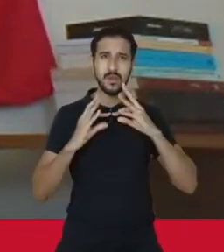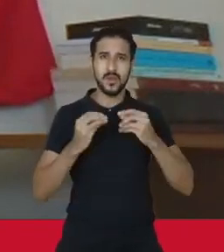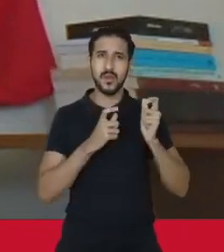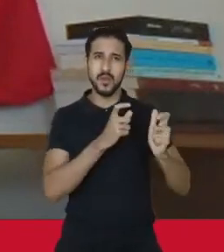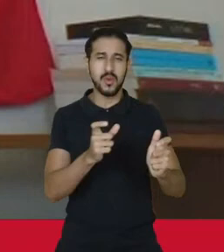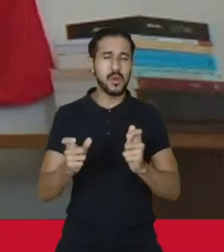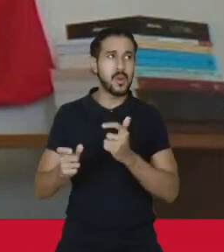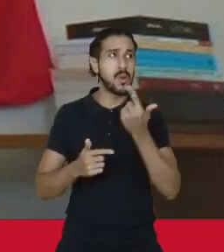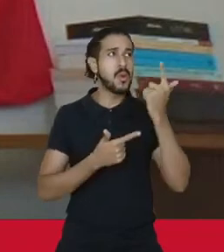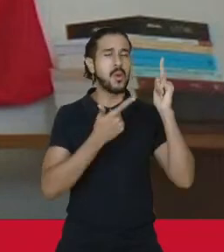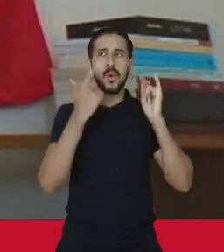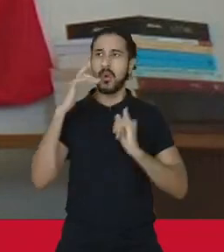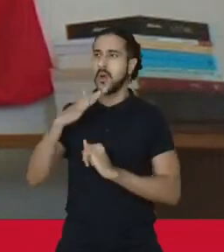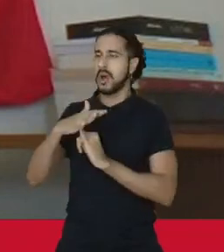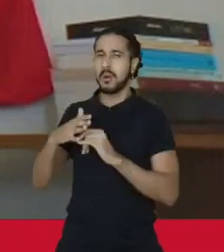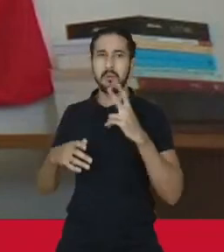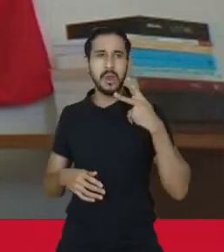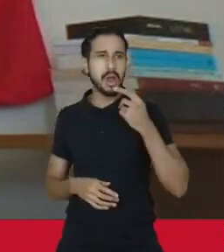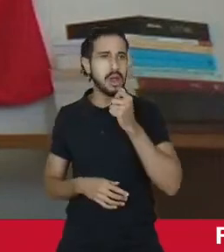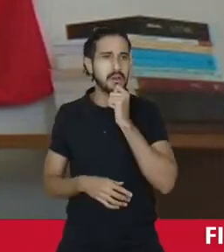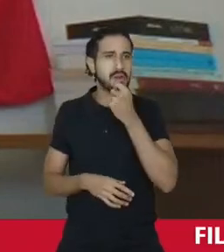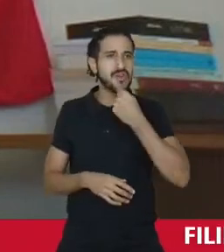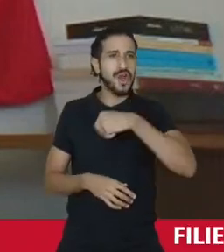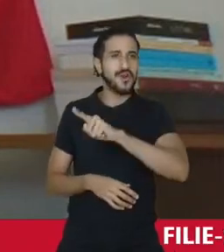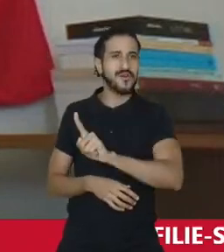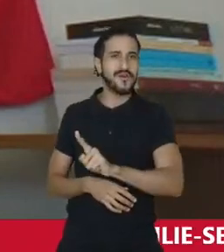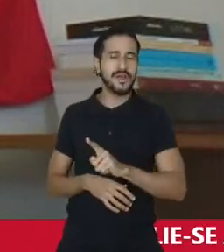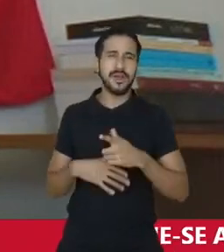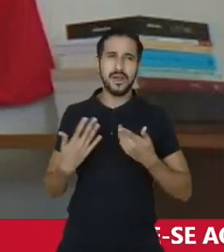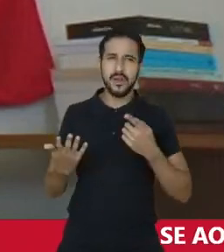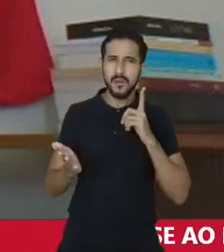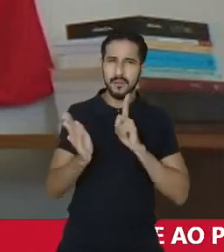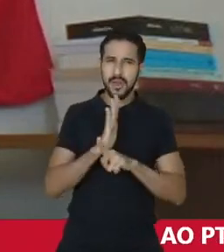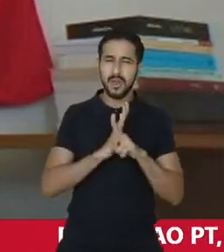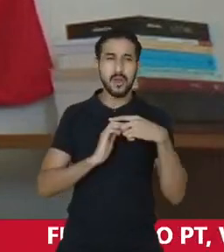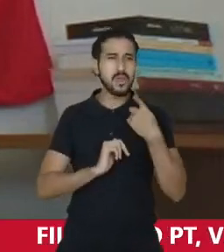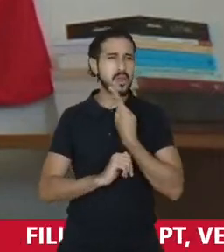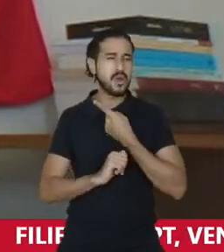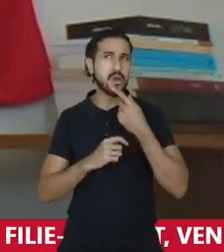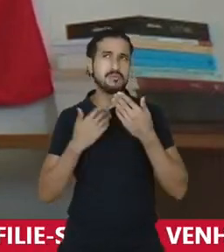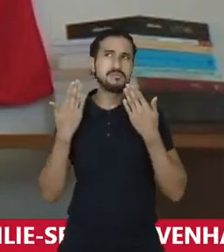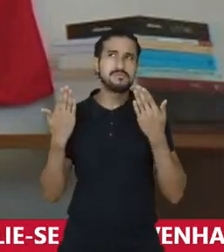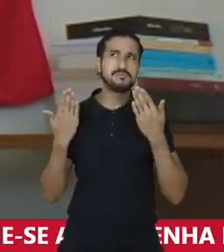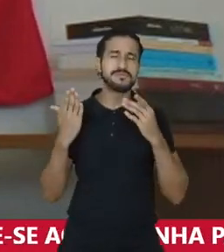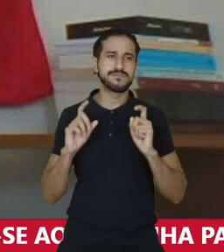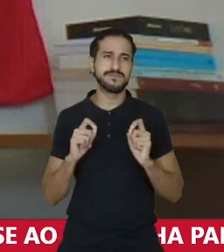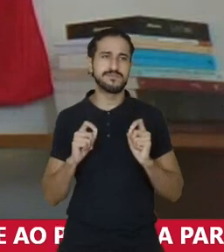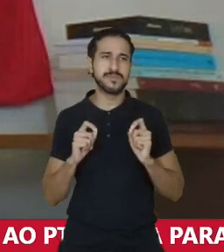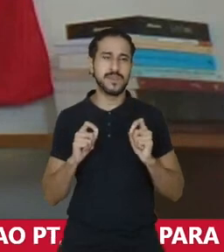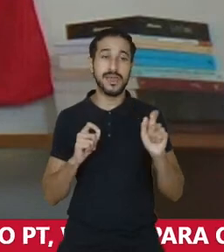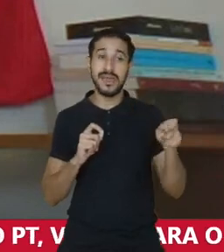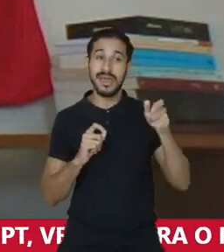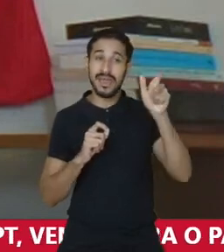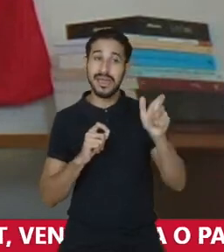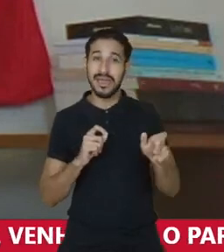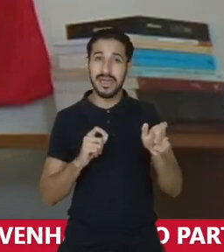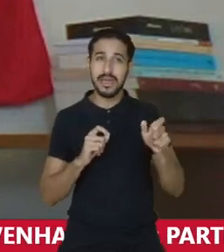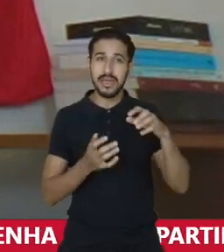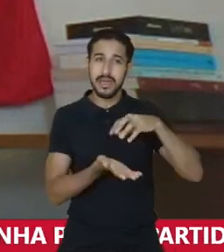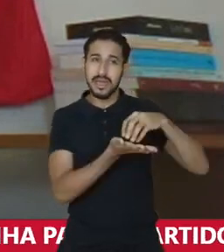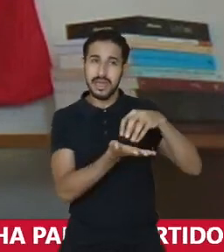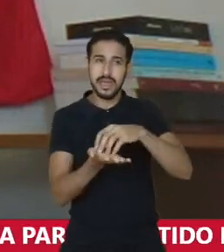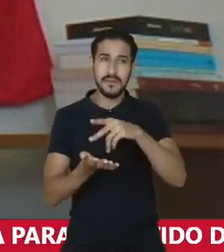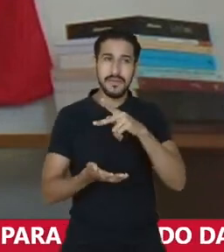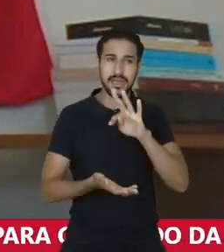onde nenhuma outra organização política está presente. E aí a pergunta para nós é, de quem as sedes do